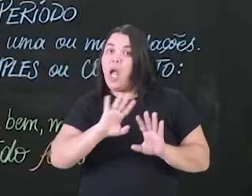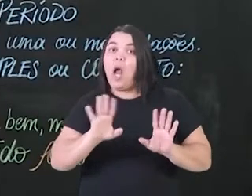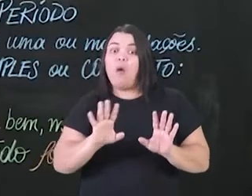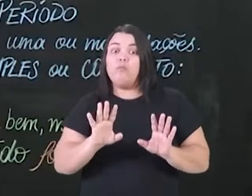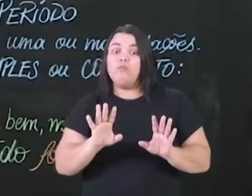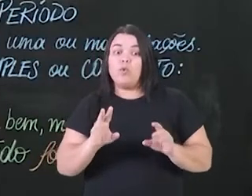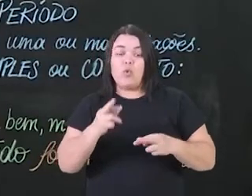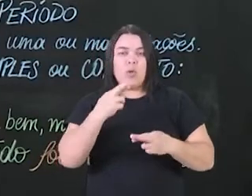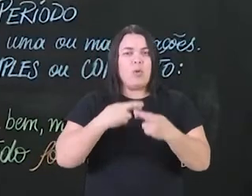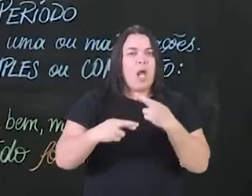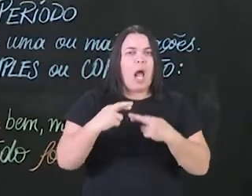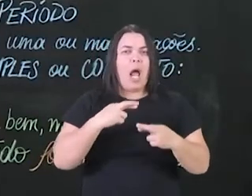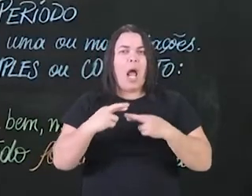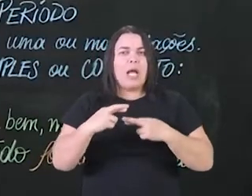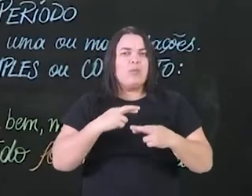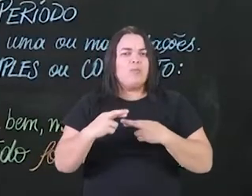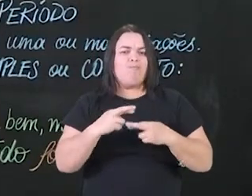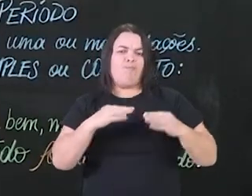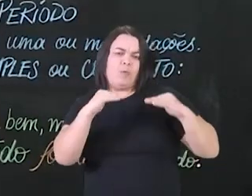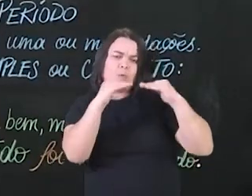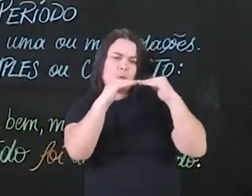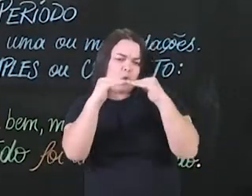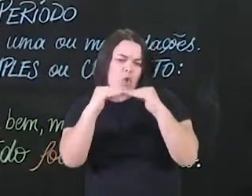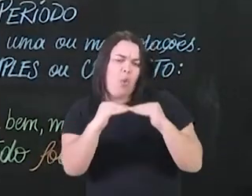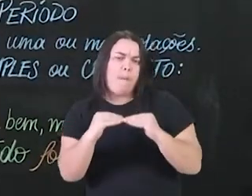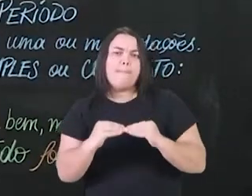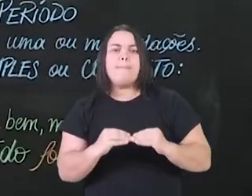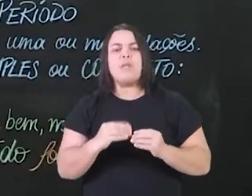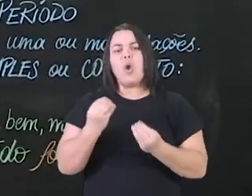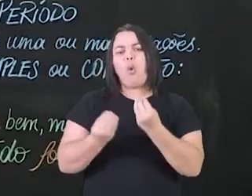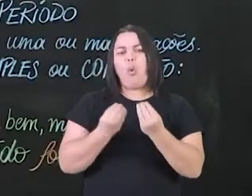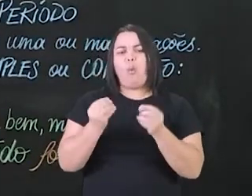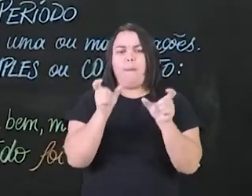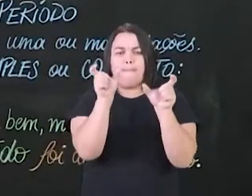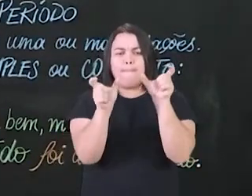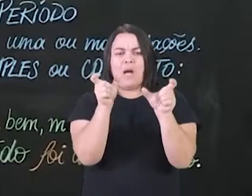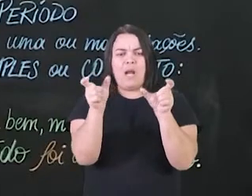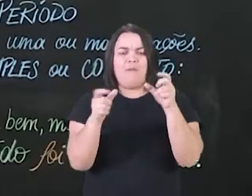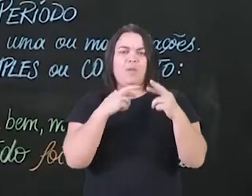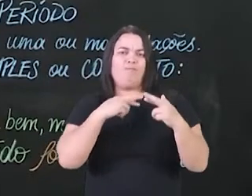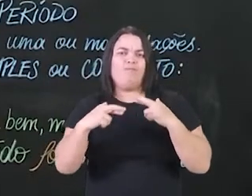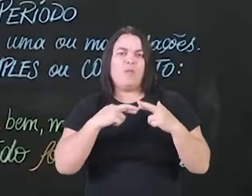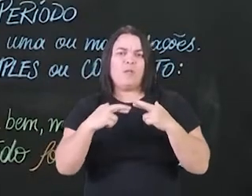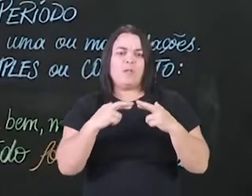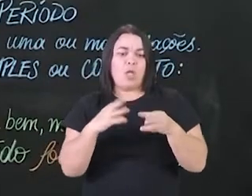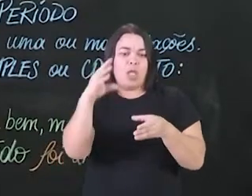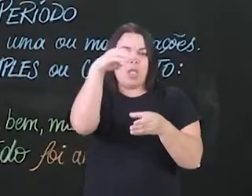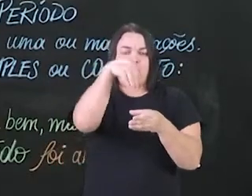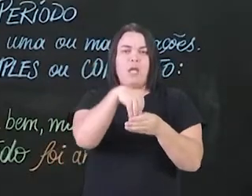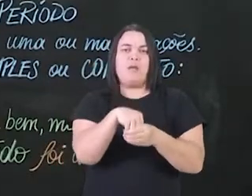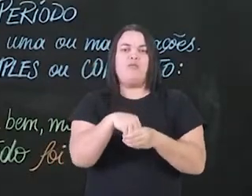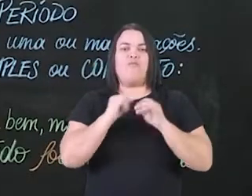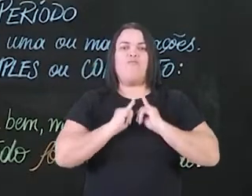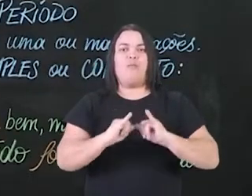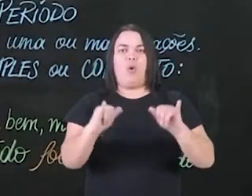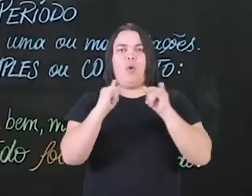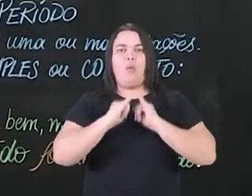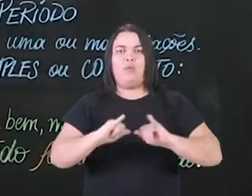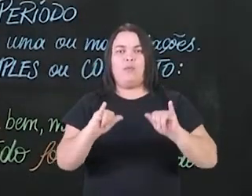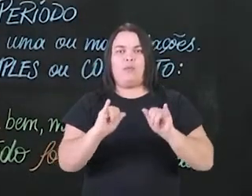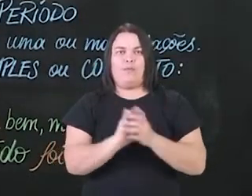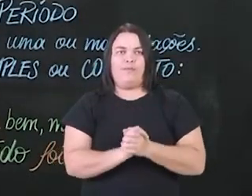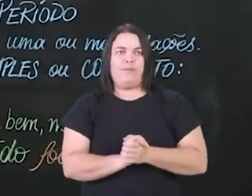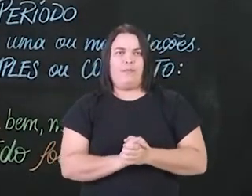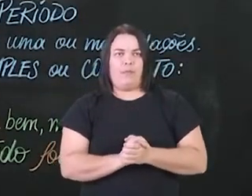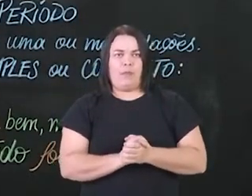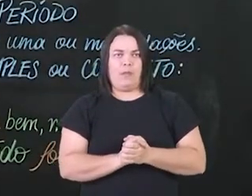estudo combinatório, que analisa como as palavras se relacionam dentro de um enunciado. Então a gente